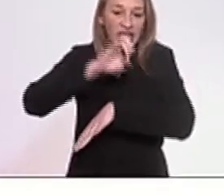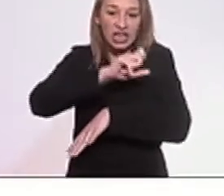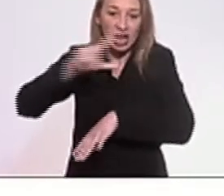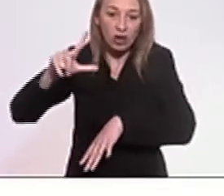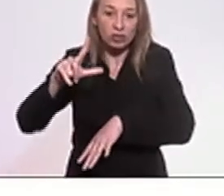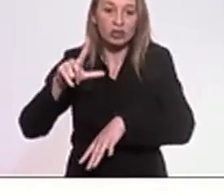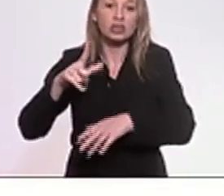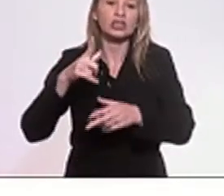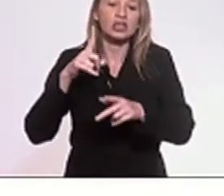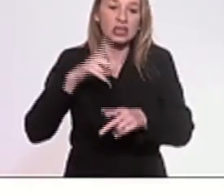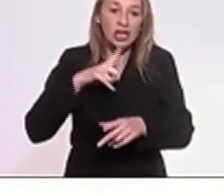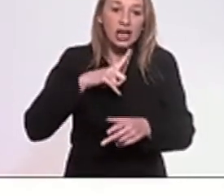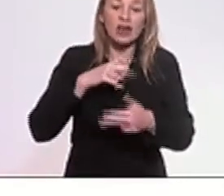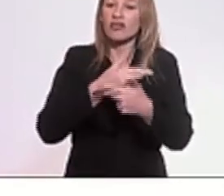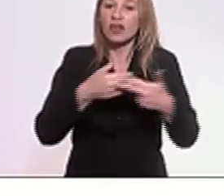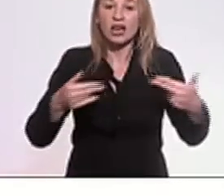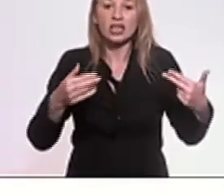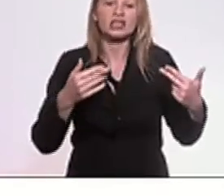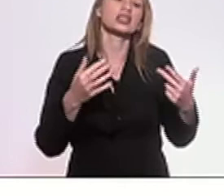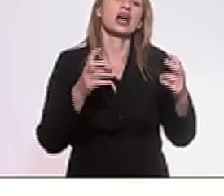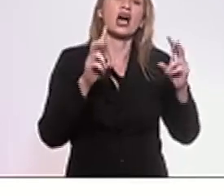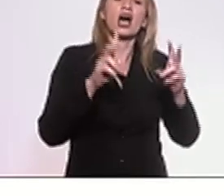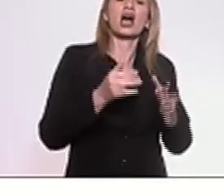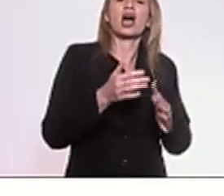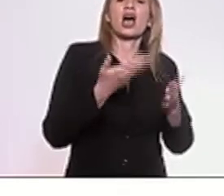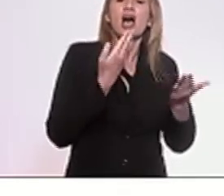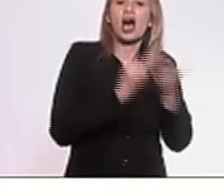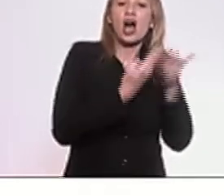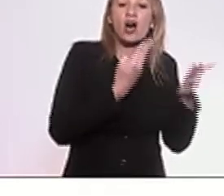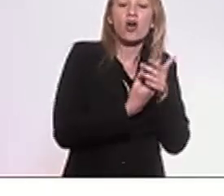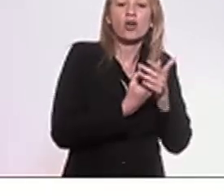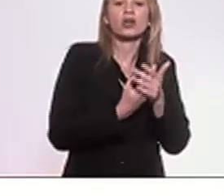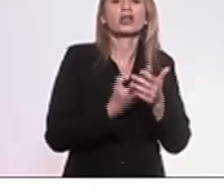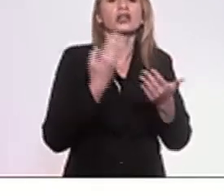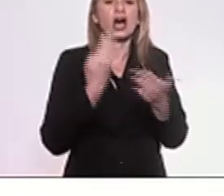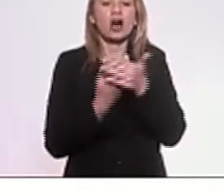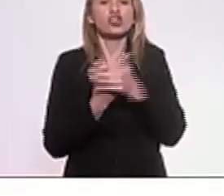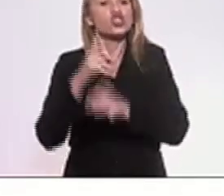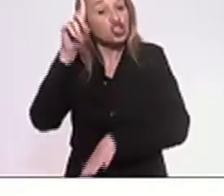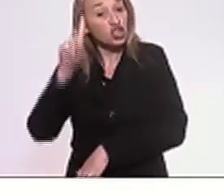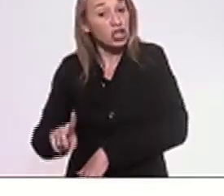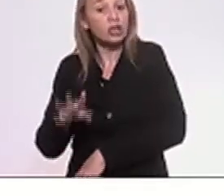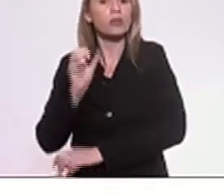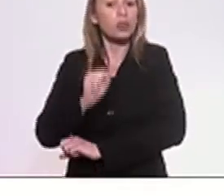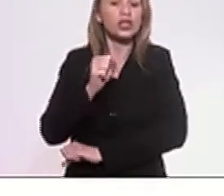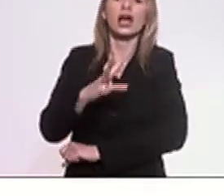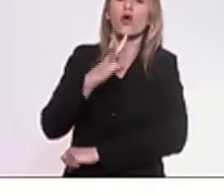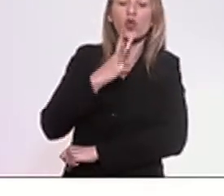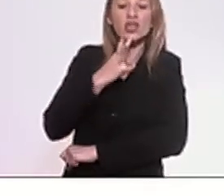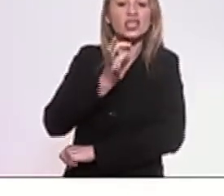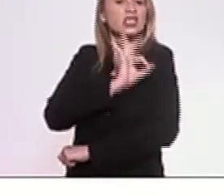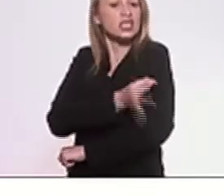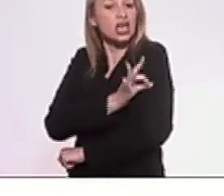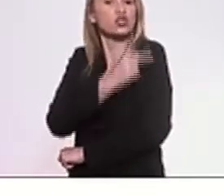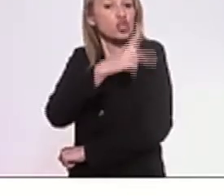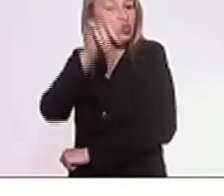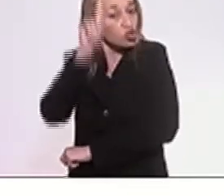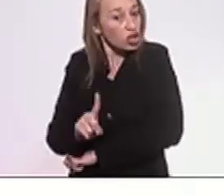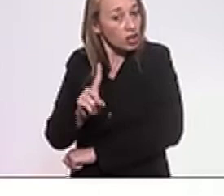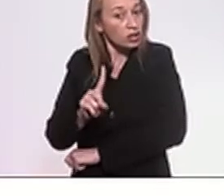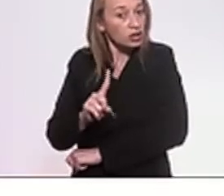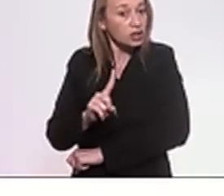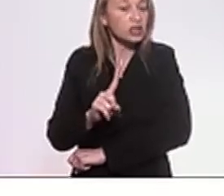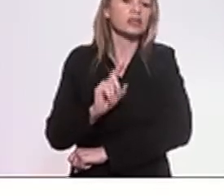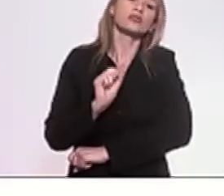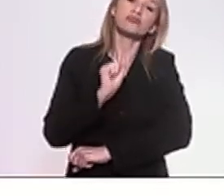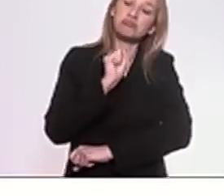constitucional, terá noções básicas de direito, poderá conhecer de fato os seus direitos.